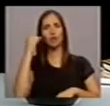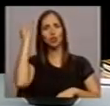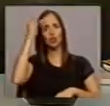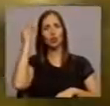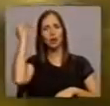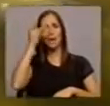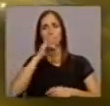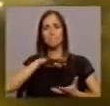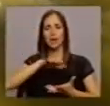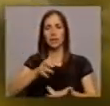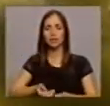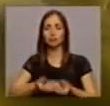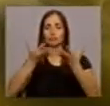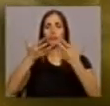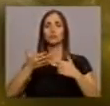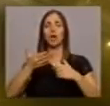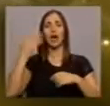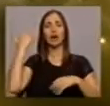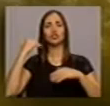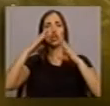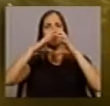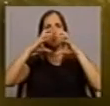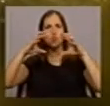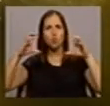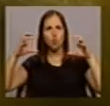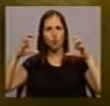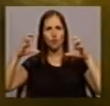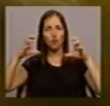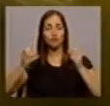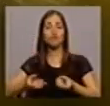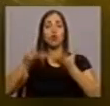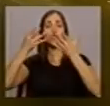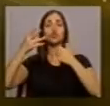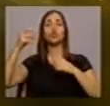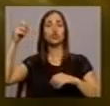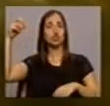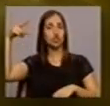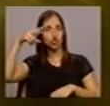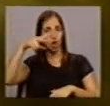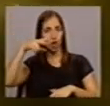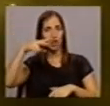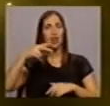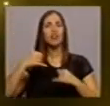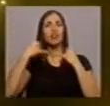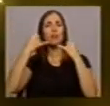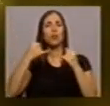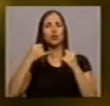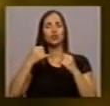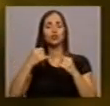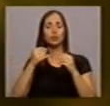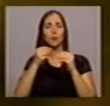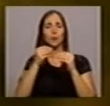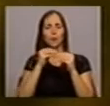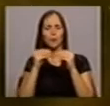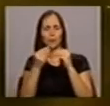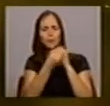depois do colapso das tais nuvens moleculares gigantes, de origem ao Sol, houve depois também uma série de detritos que giravam à volta do protossol,